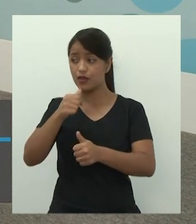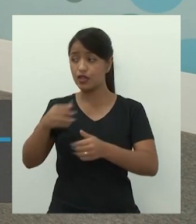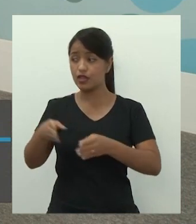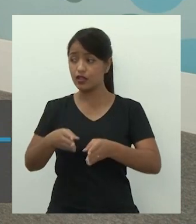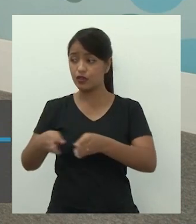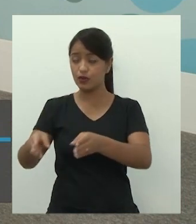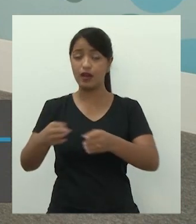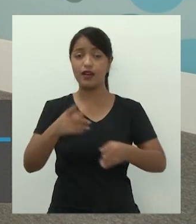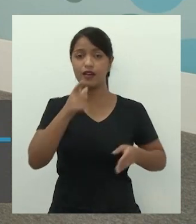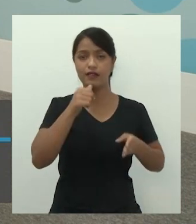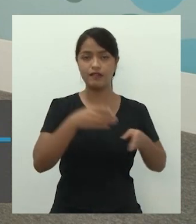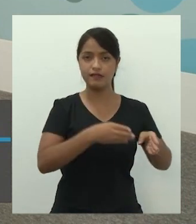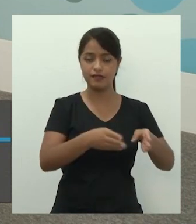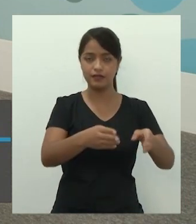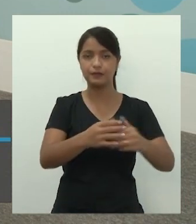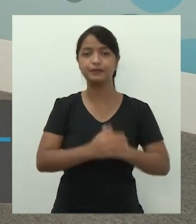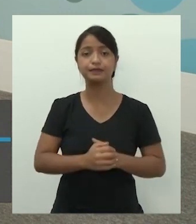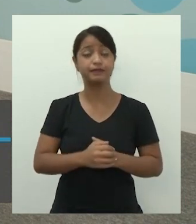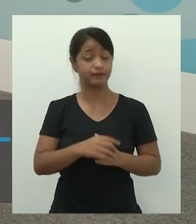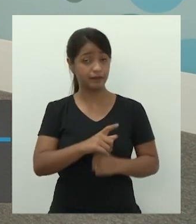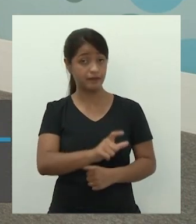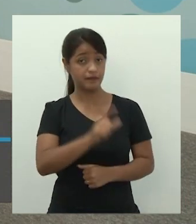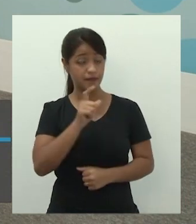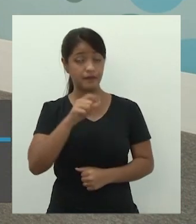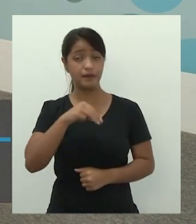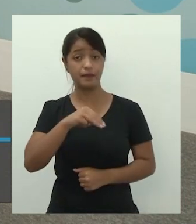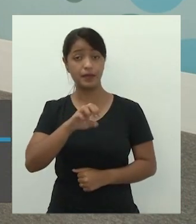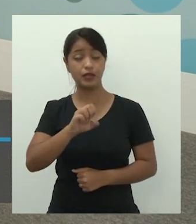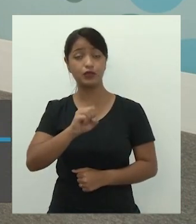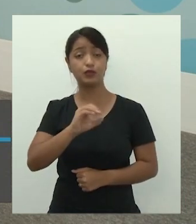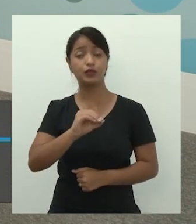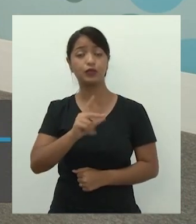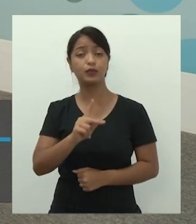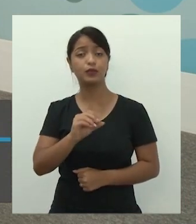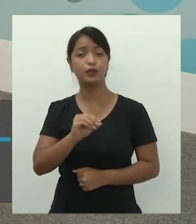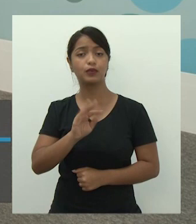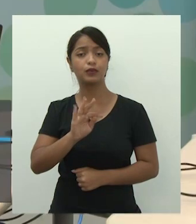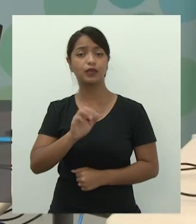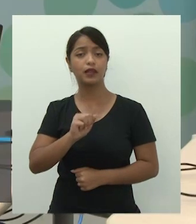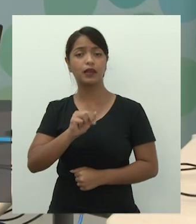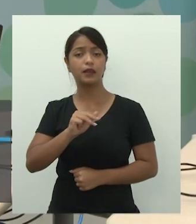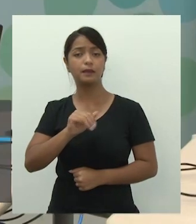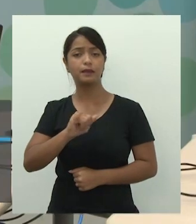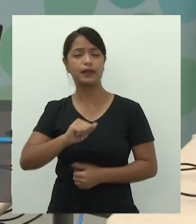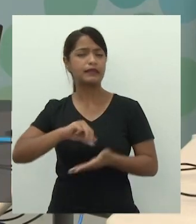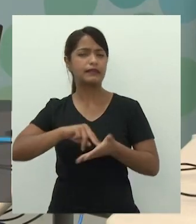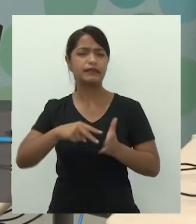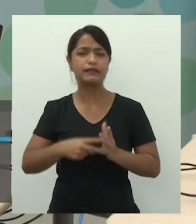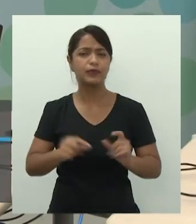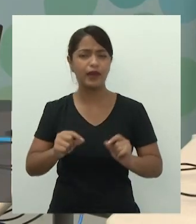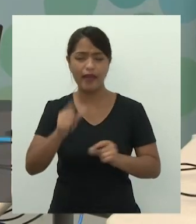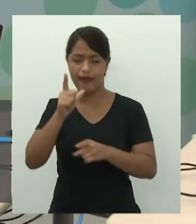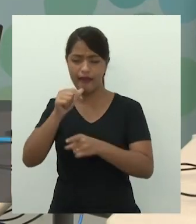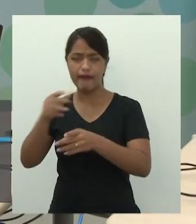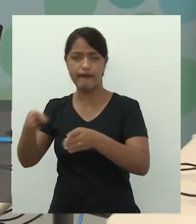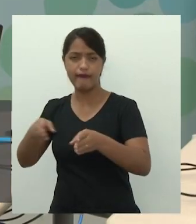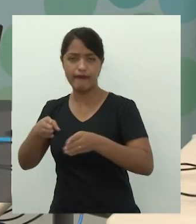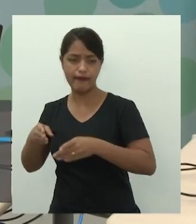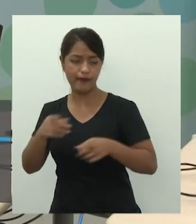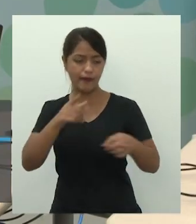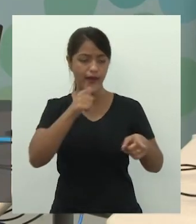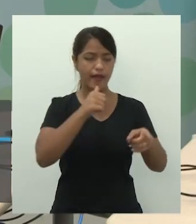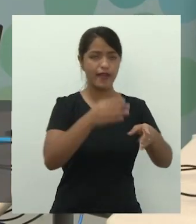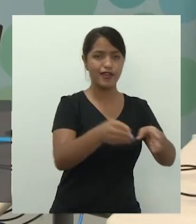Inclusive, a palavra Mesopotâmia significa entre rios, né? Uma palavra que vem do grego, significa entre rios, entre os